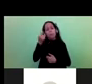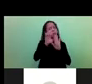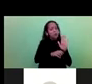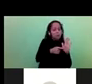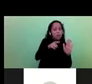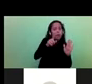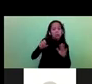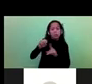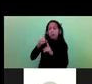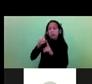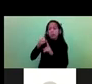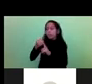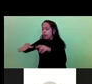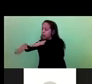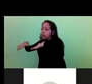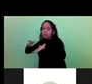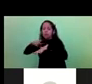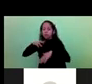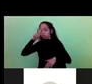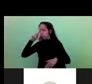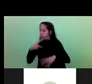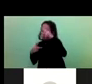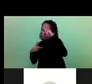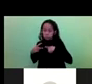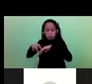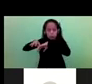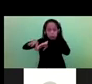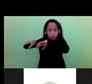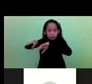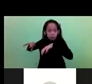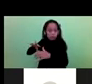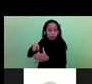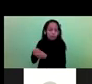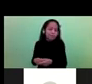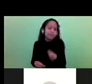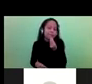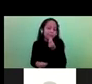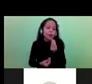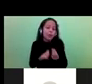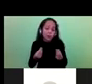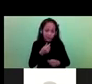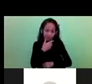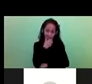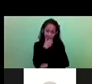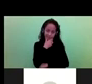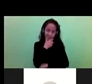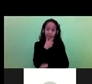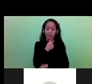numa sociedade tão anômica, tão individualizada, tão fragmentada? Como eu disse,